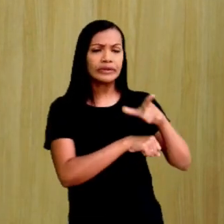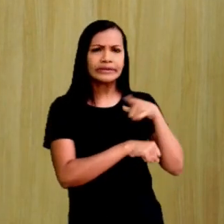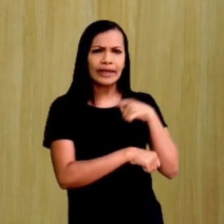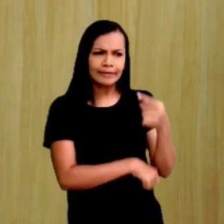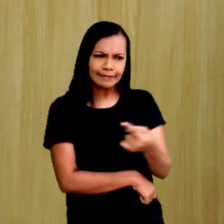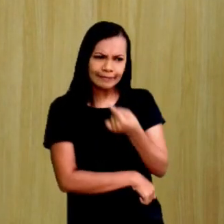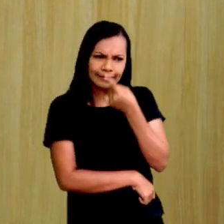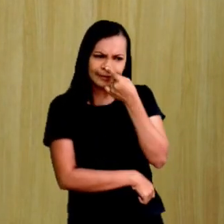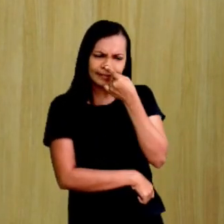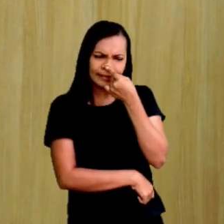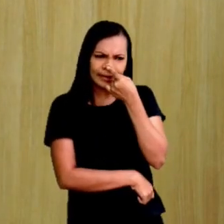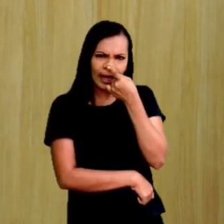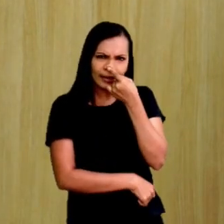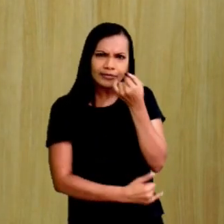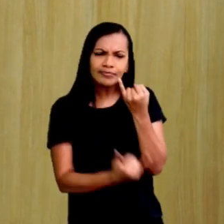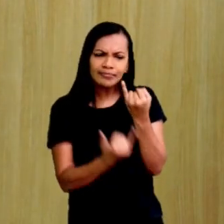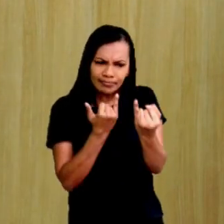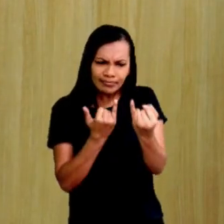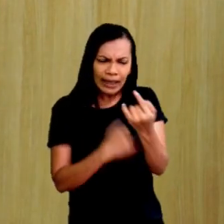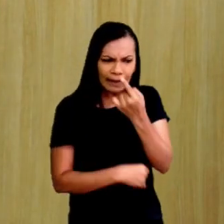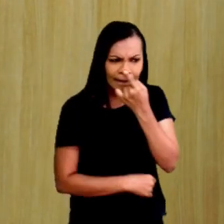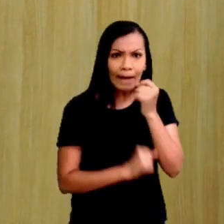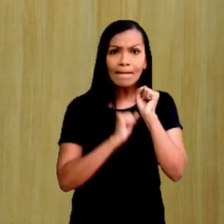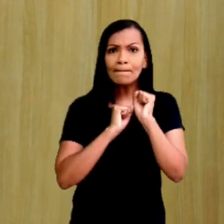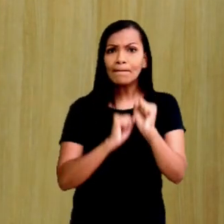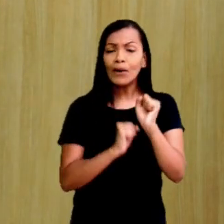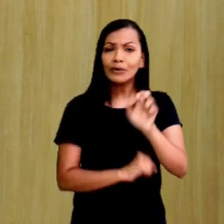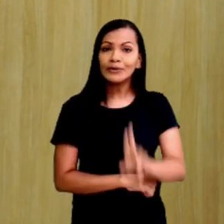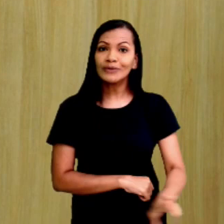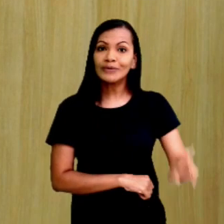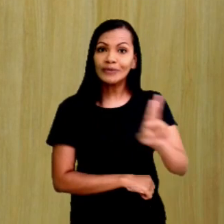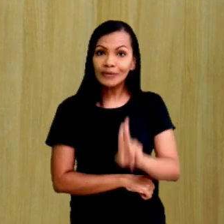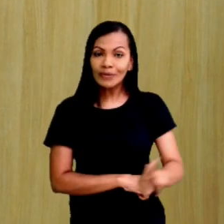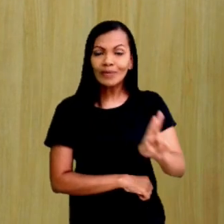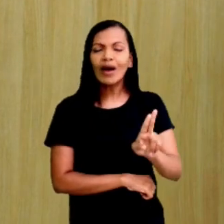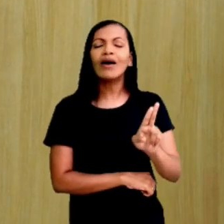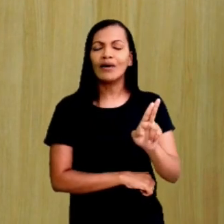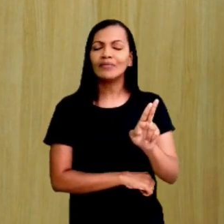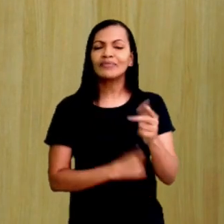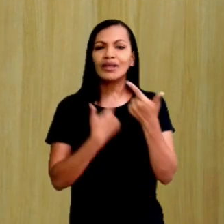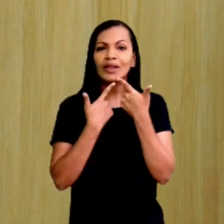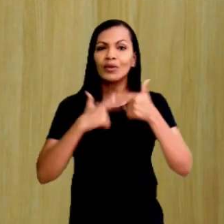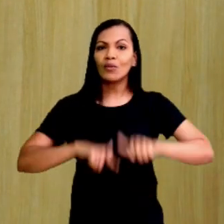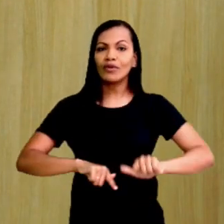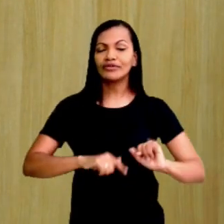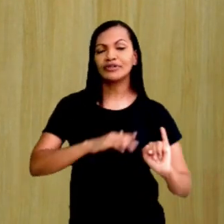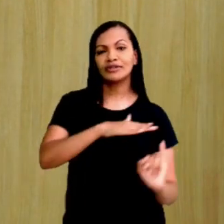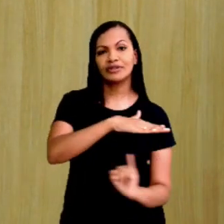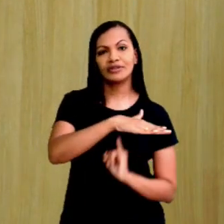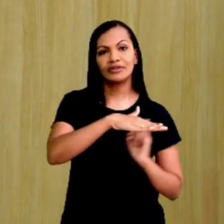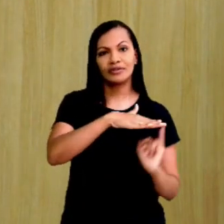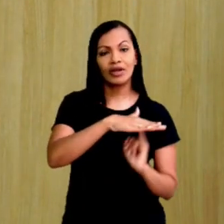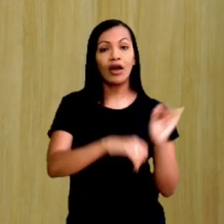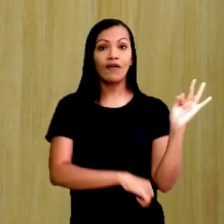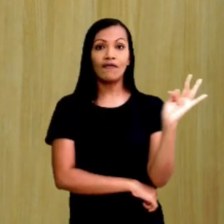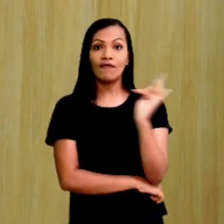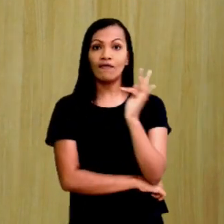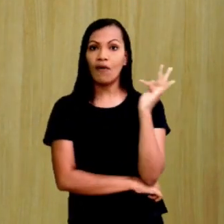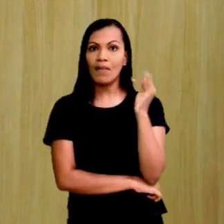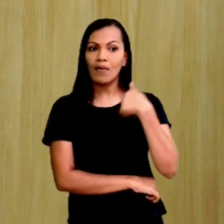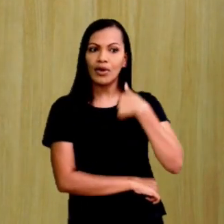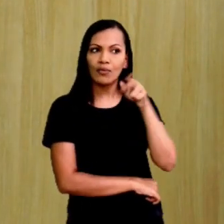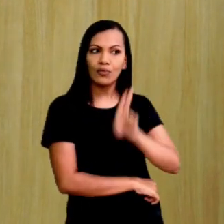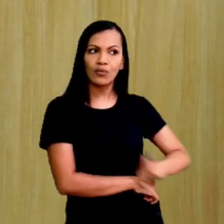você então por isso você pode usar a linguagem informal então linguagem formal eu